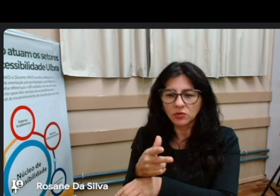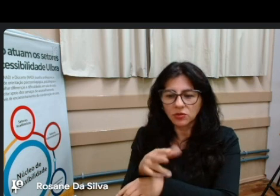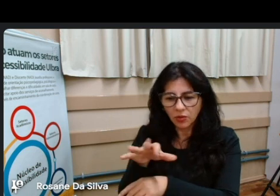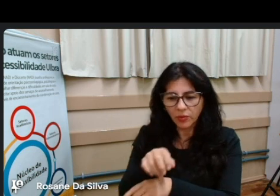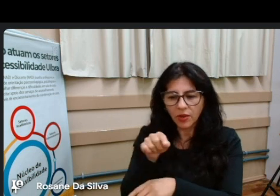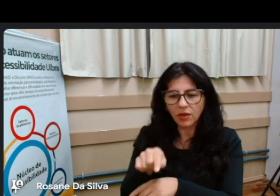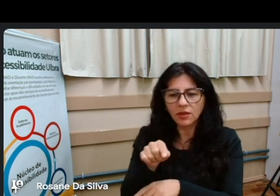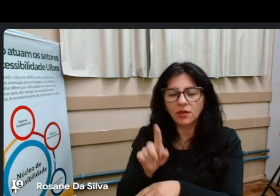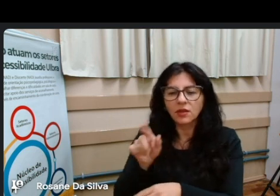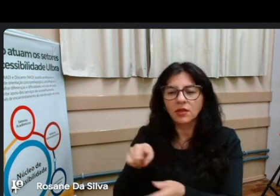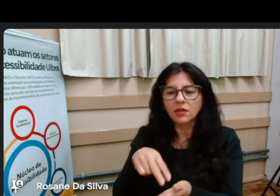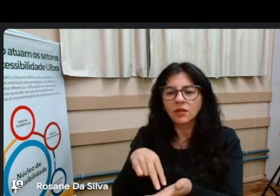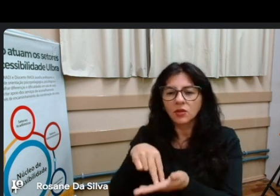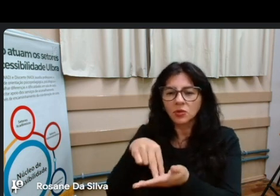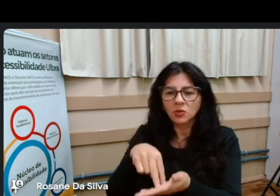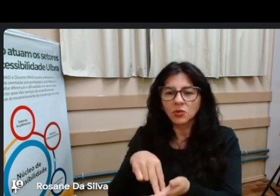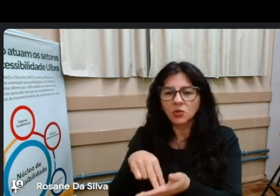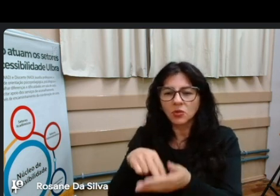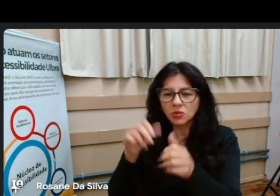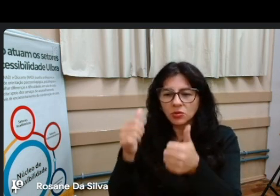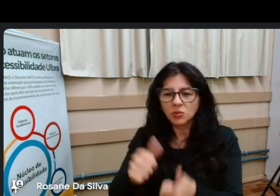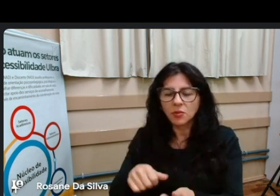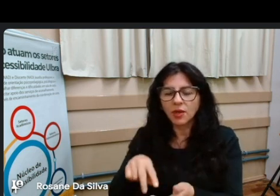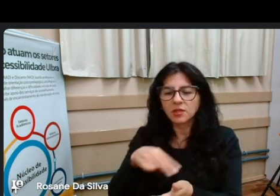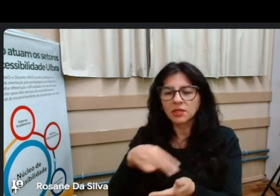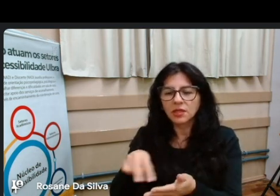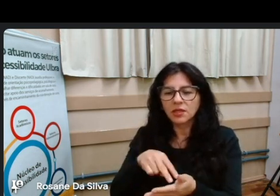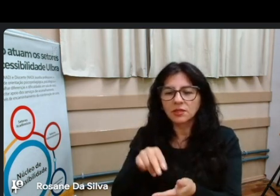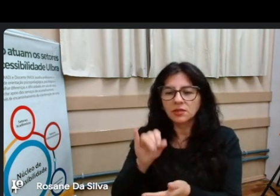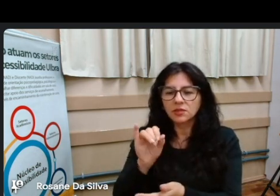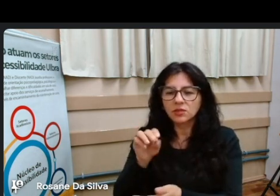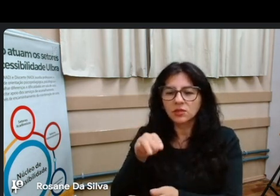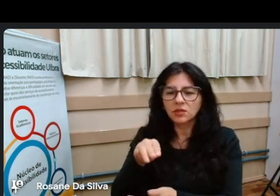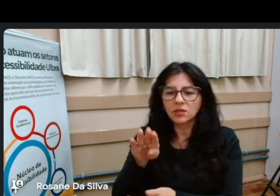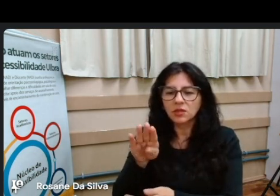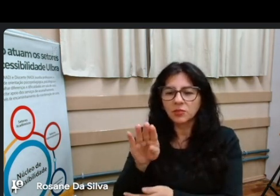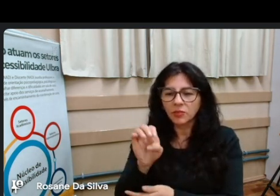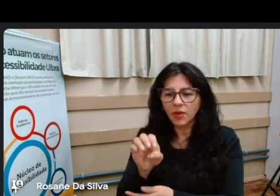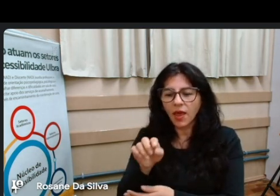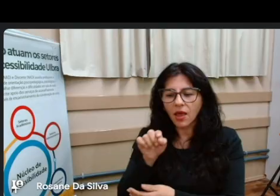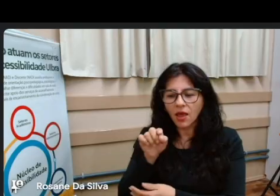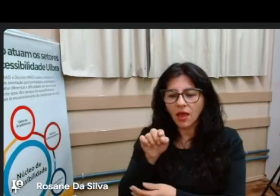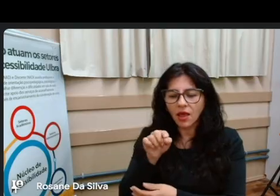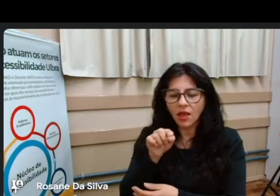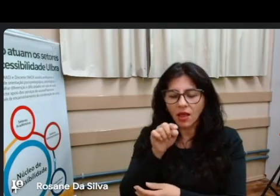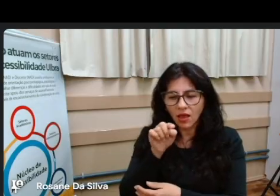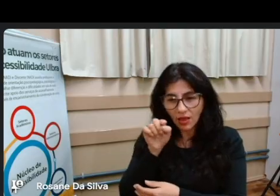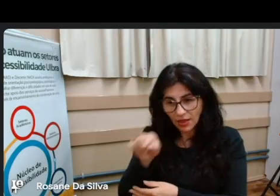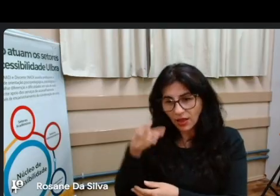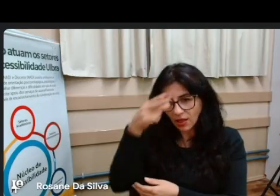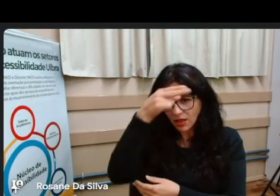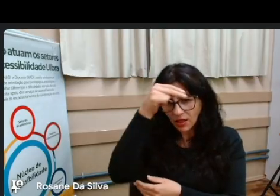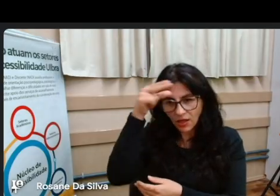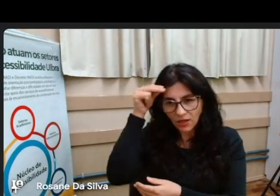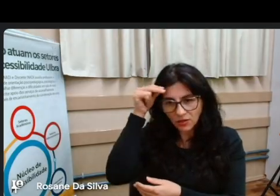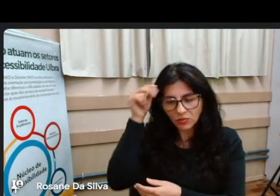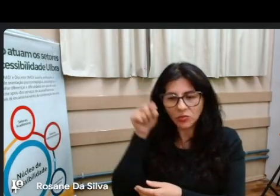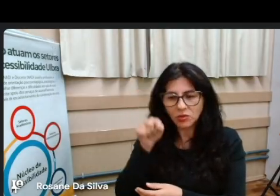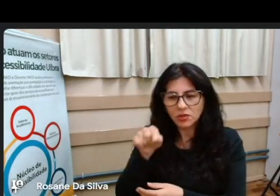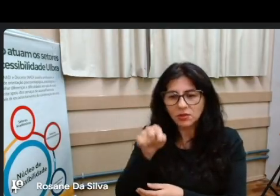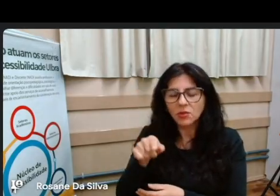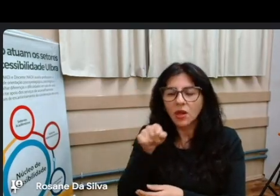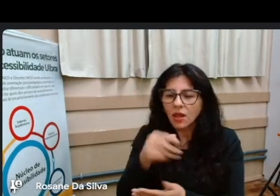aí que eu tirei aí o avesso do tempo que é o núcleo de imagem e dança de Imbé né um pequeno